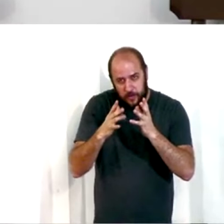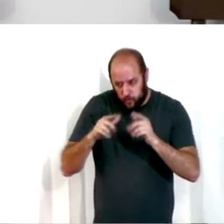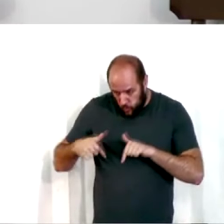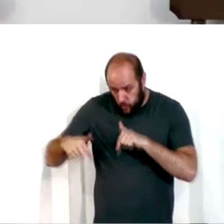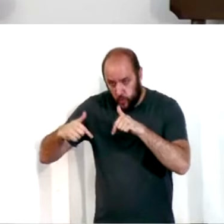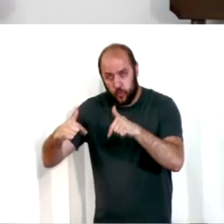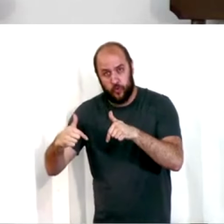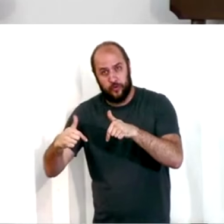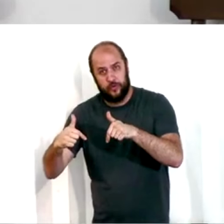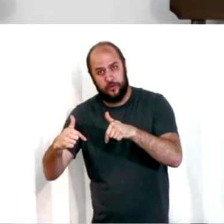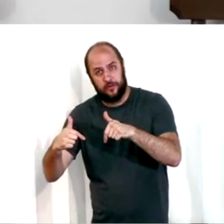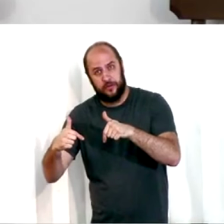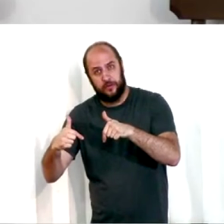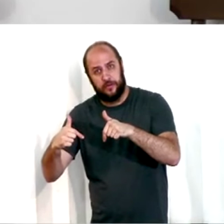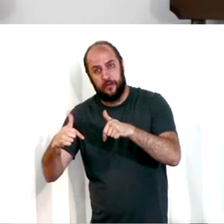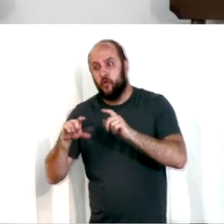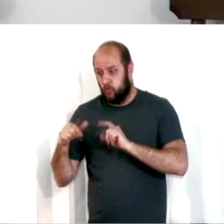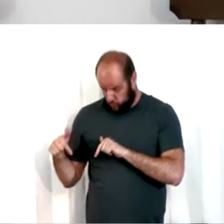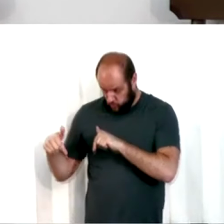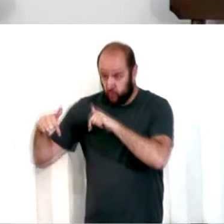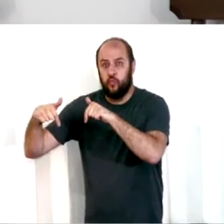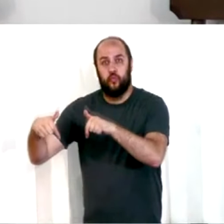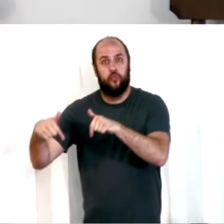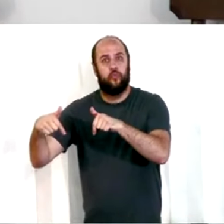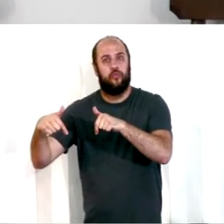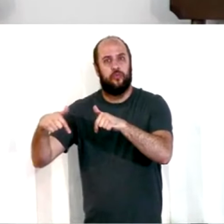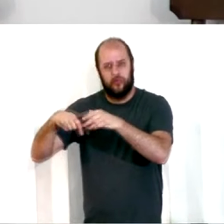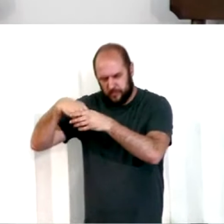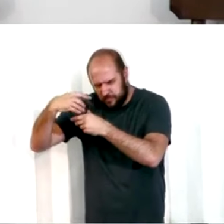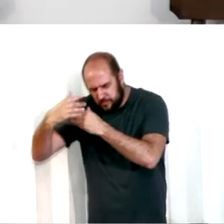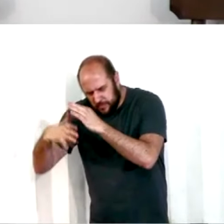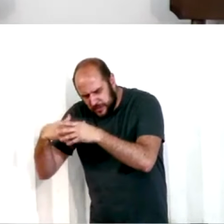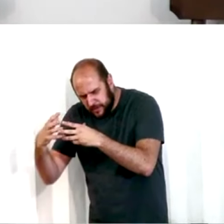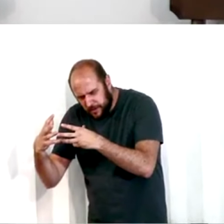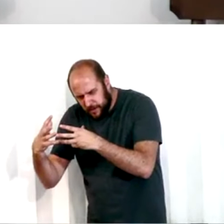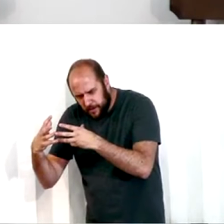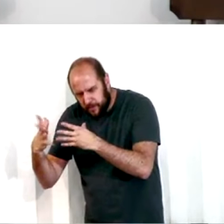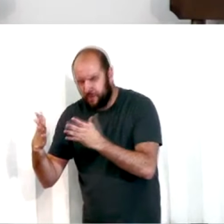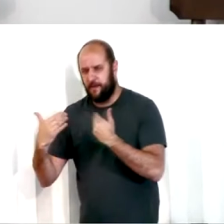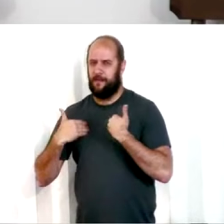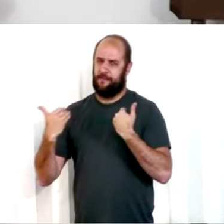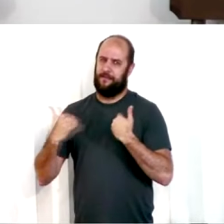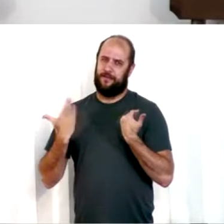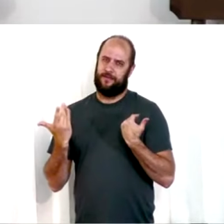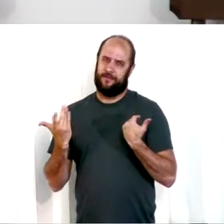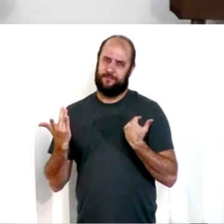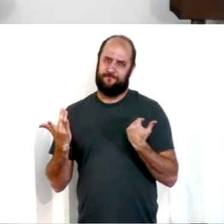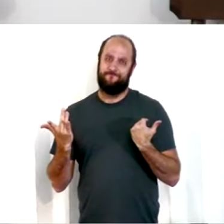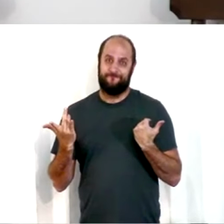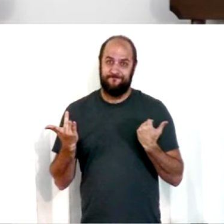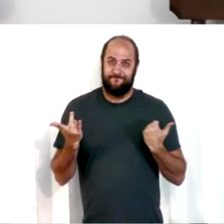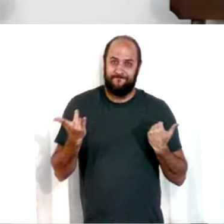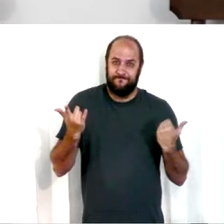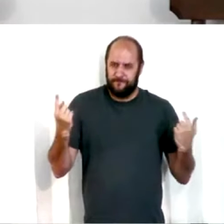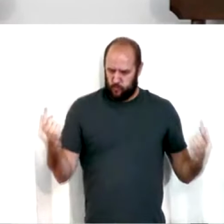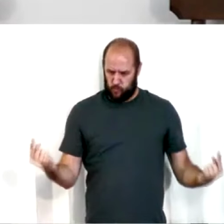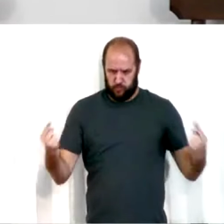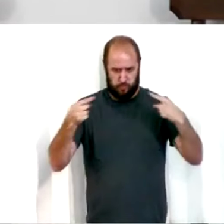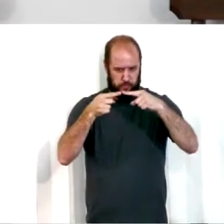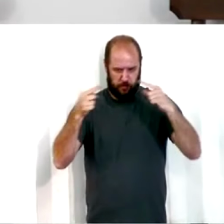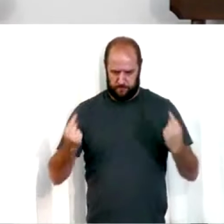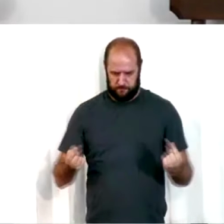lutando, tenho uma grande luta, mistério de Deus, Cristo, estou me alegrando. O texto vai e